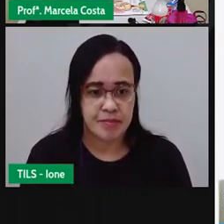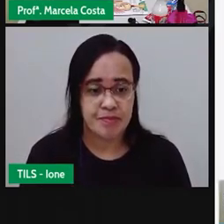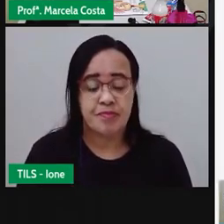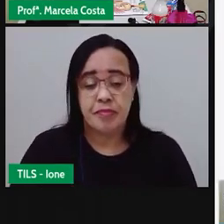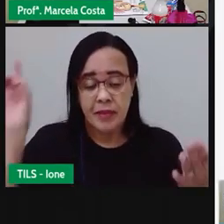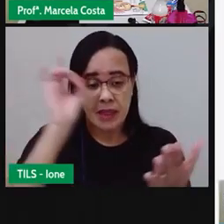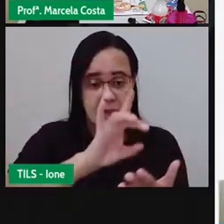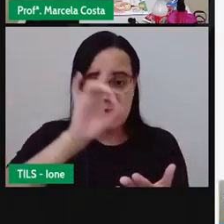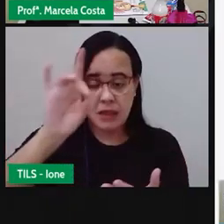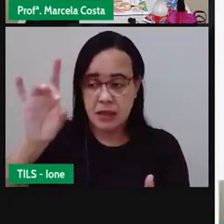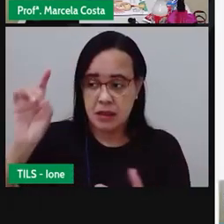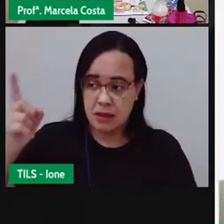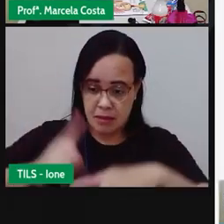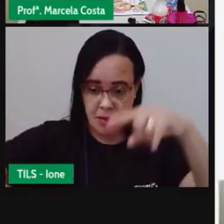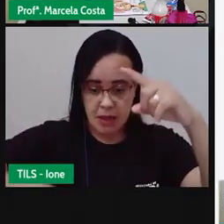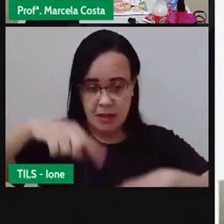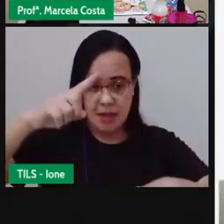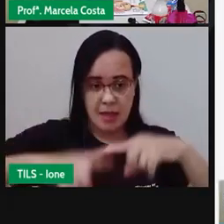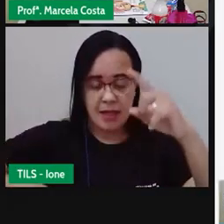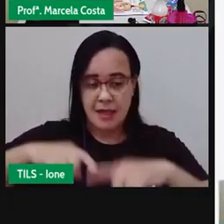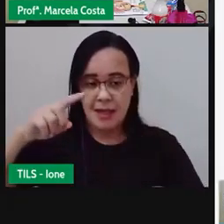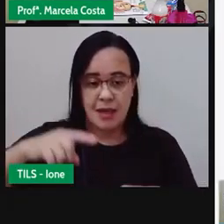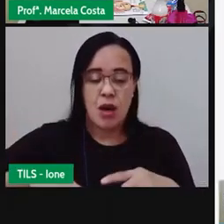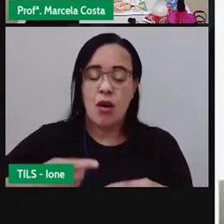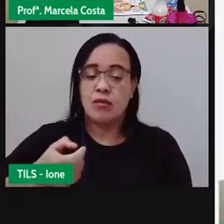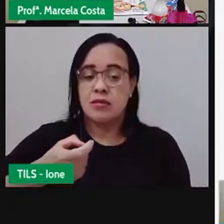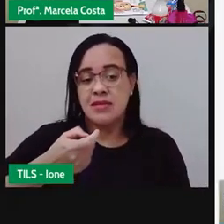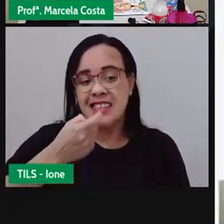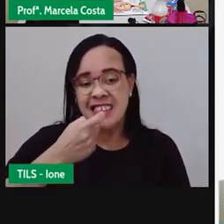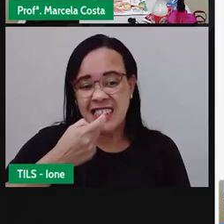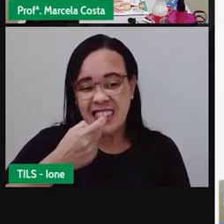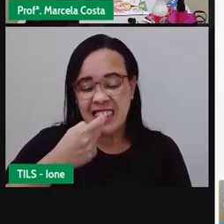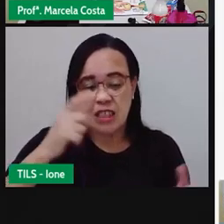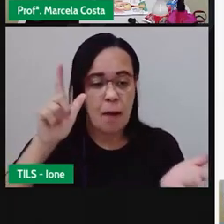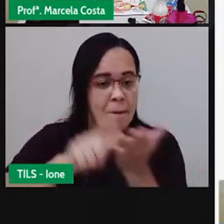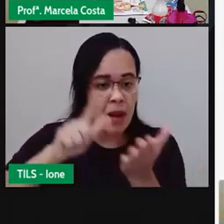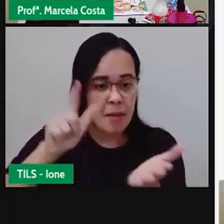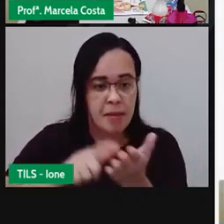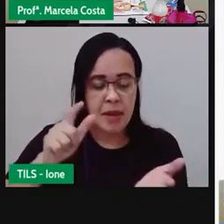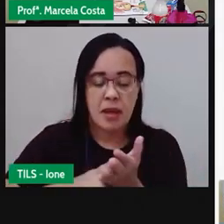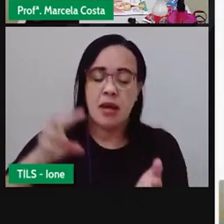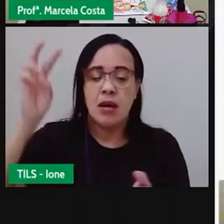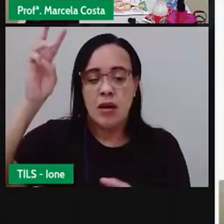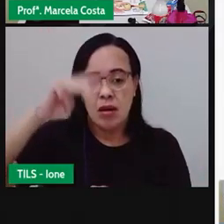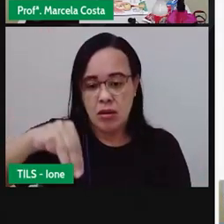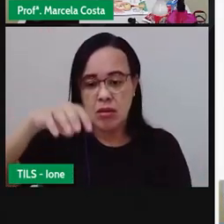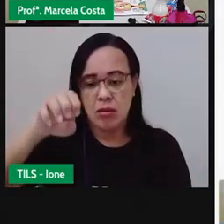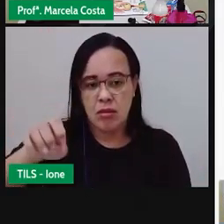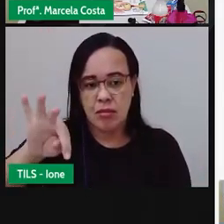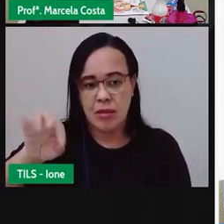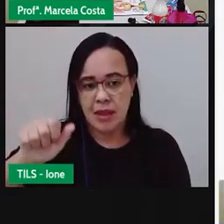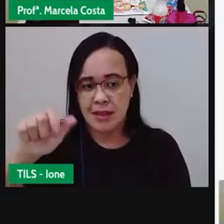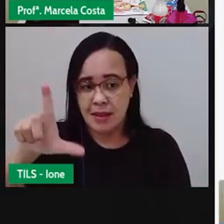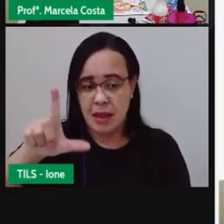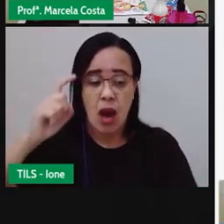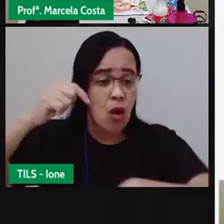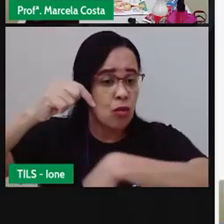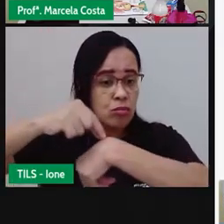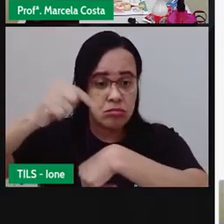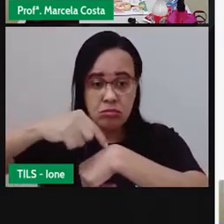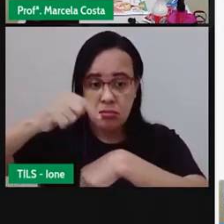cada material é plástico, papel, metal, tem um tempo diferente